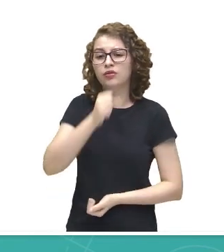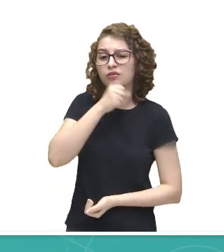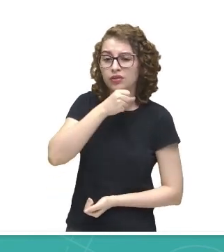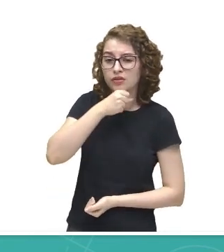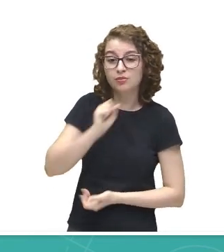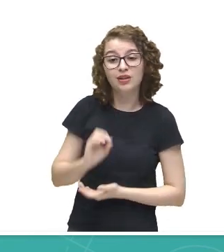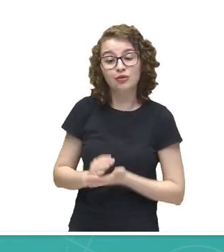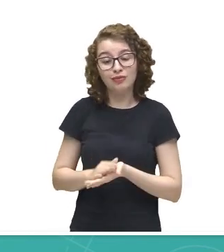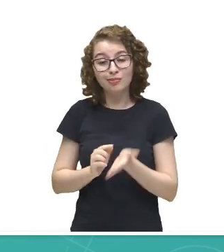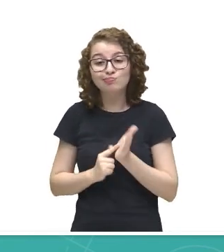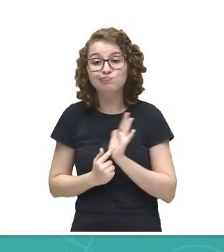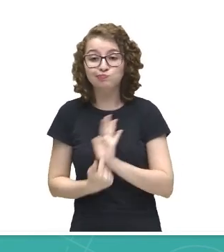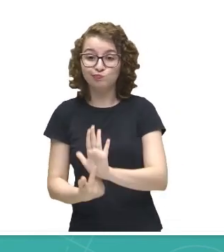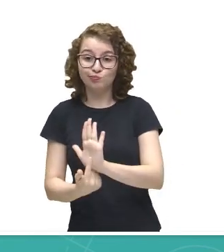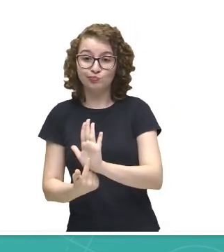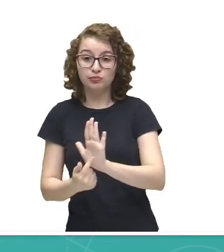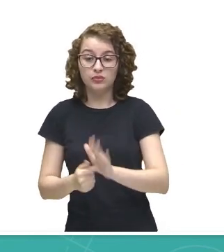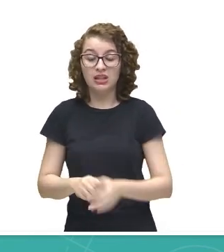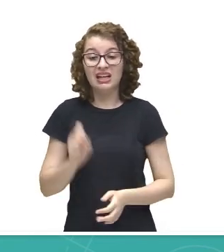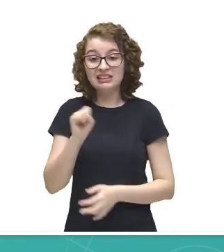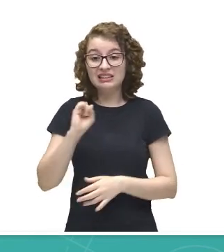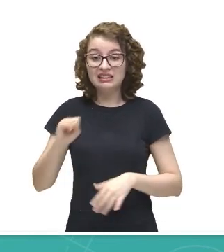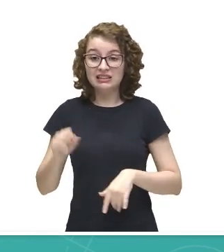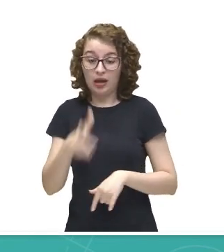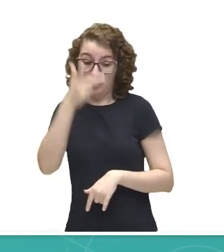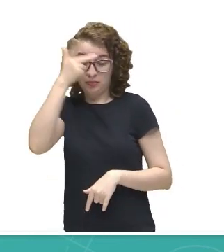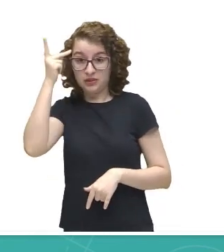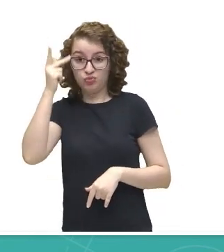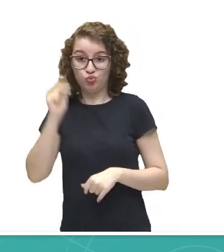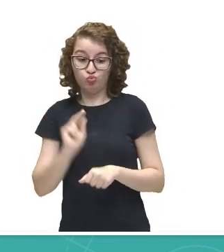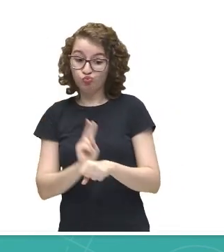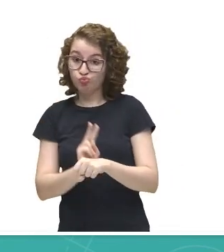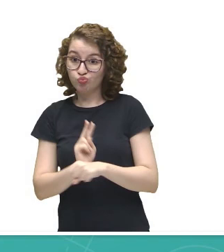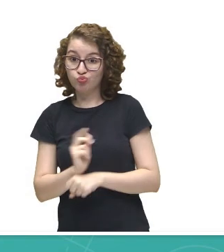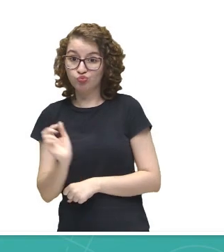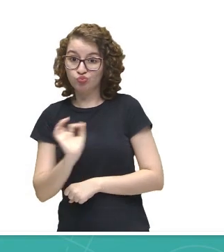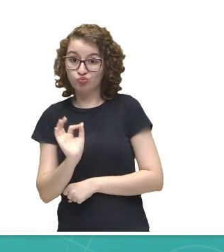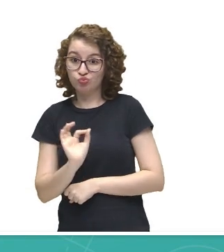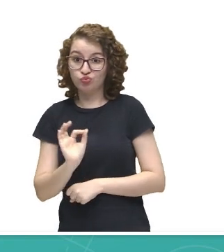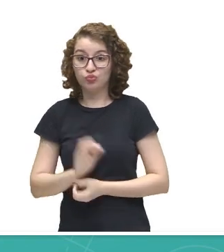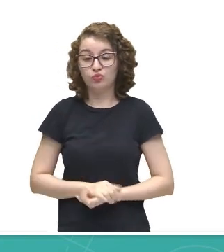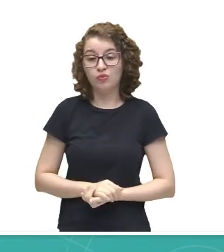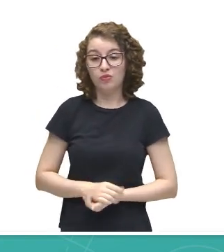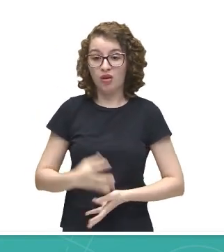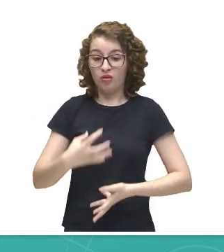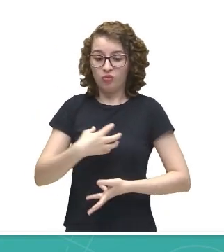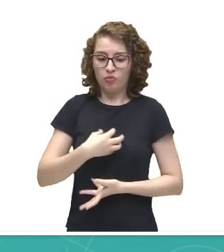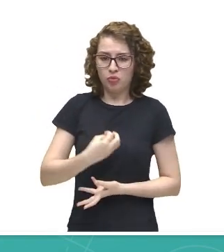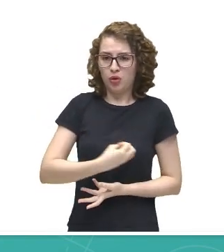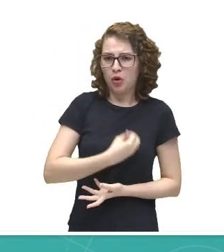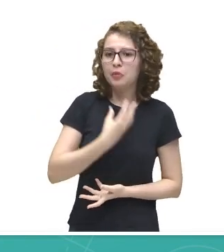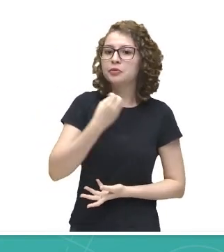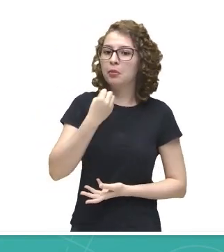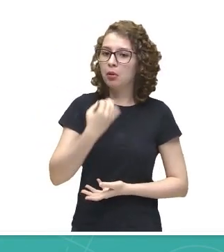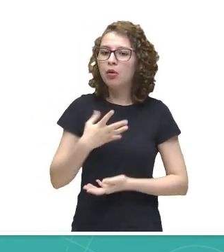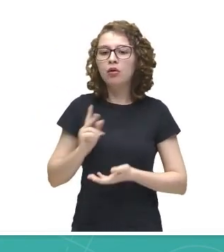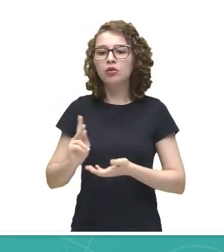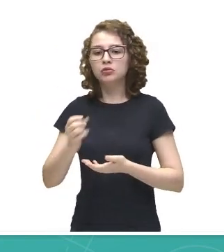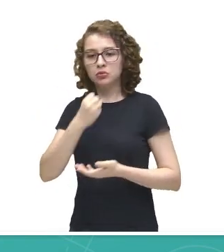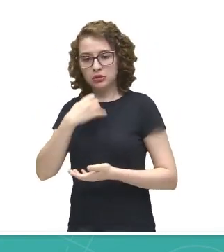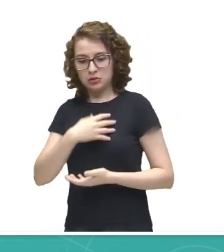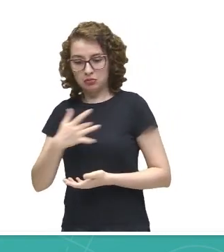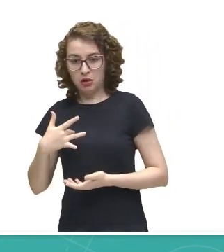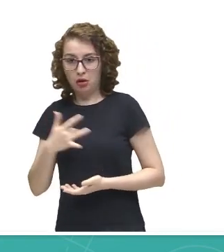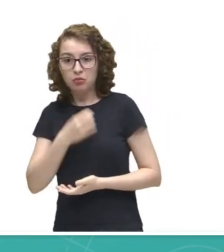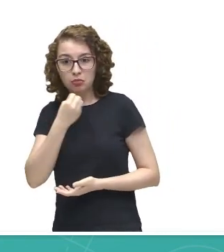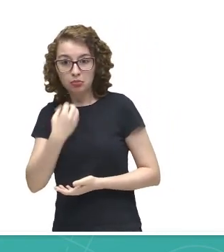que pode vir a acontecer se nós não tivermos um estilo de vida saudável, tá? Que está relacionado à